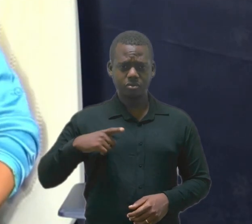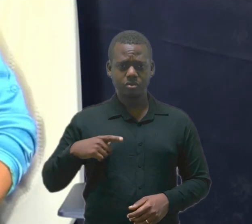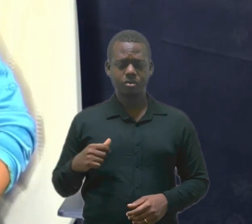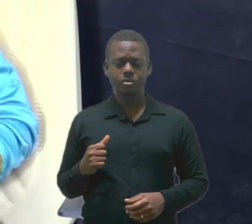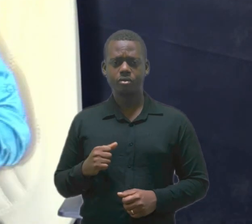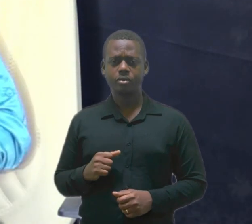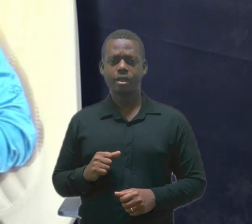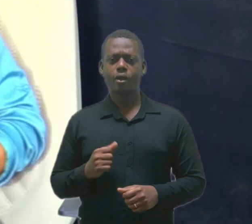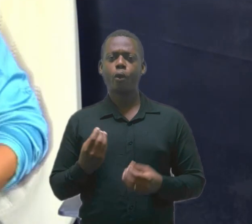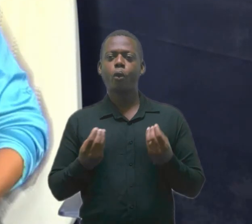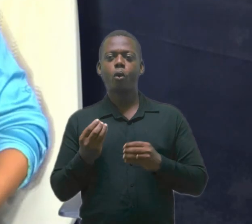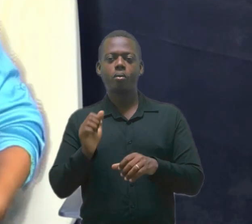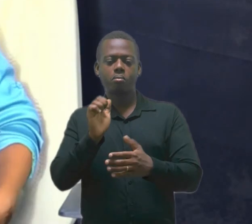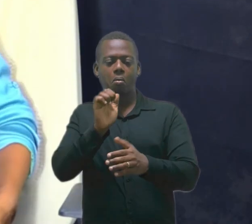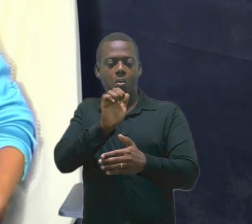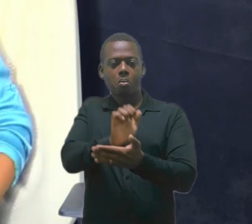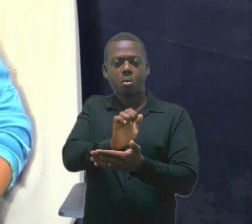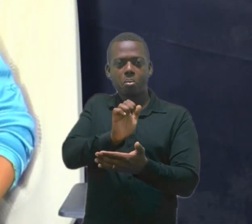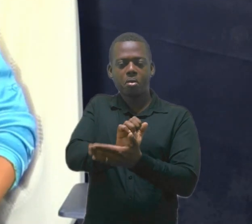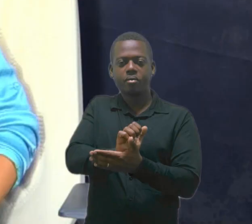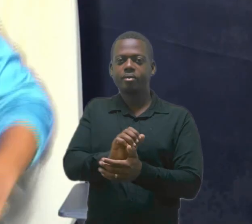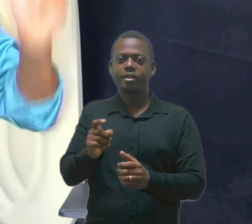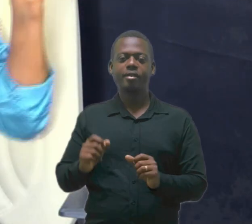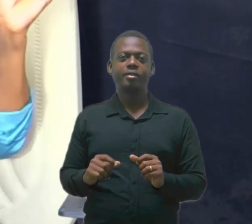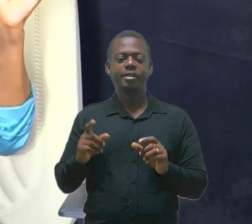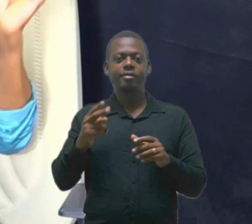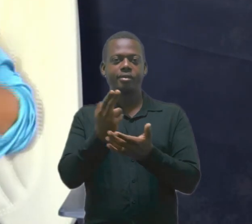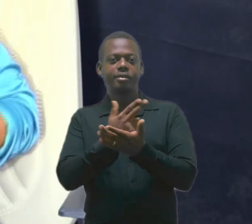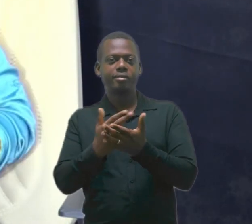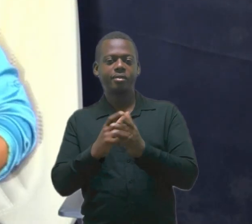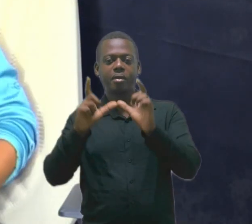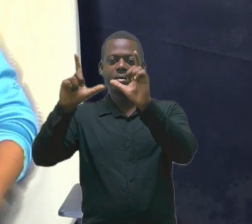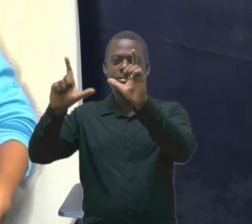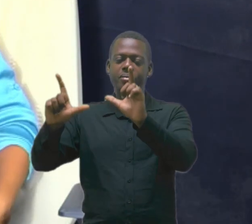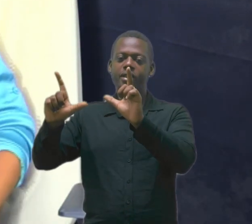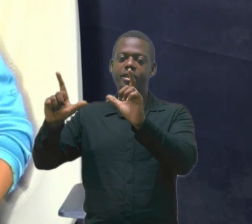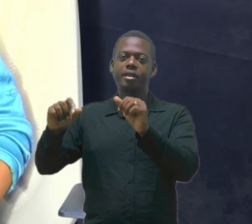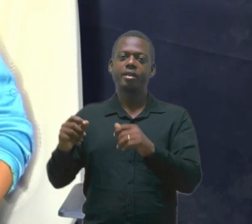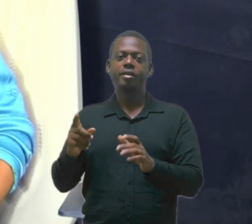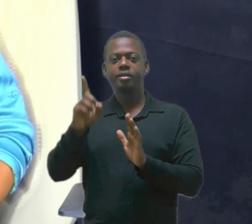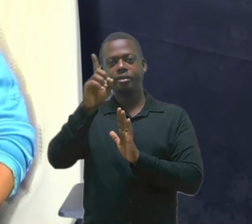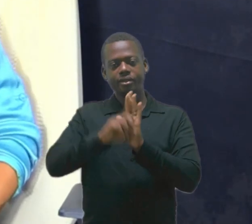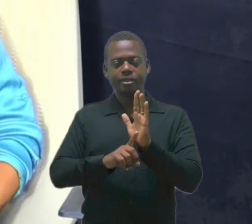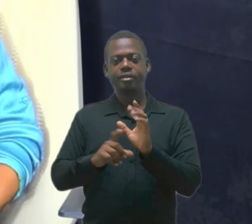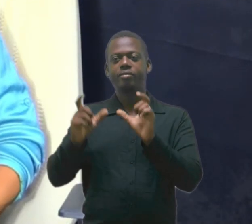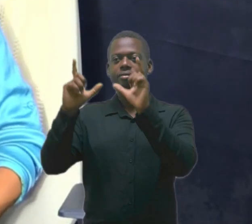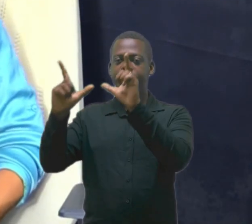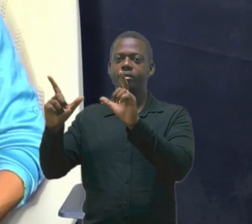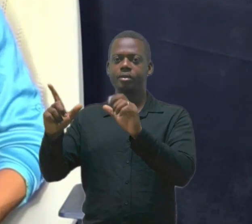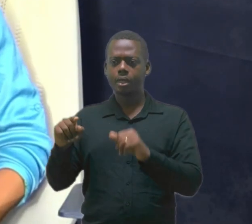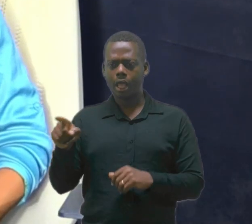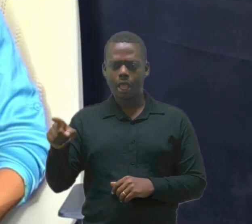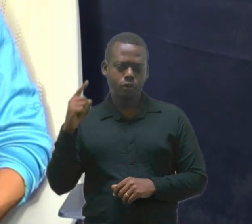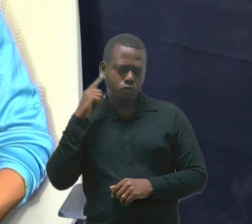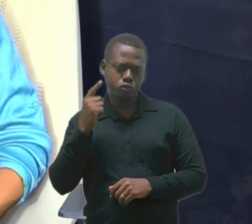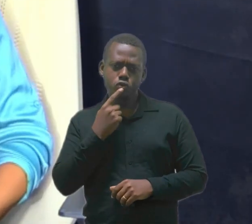questão da buzina. É. O carro do surdo é sinalizado, tem uma placa. Eles têm direito a botar sinalização. E dirigem muito bem, viu, Davi? Melhor